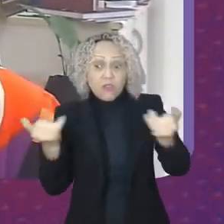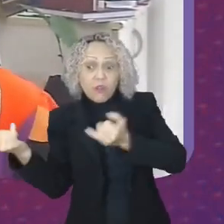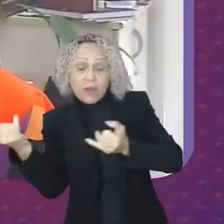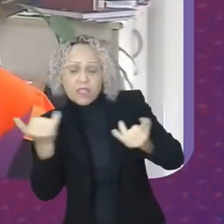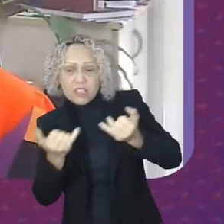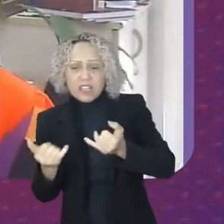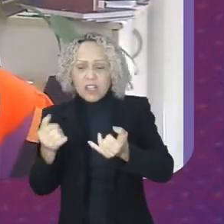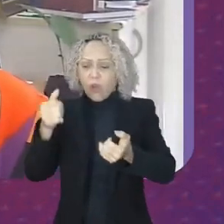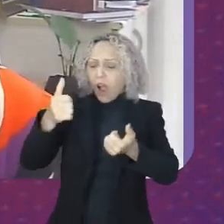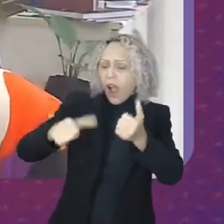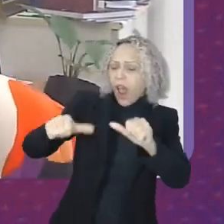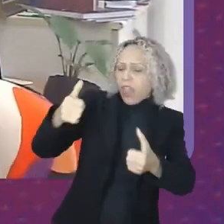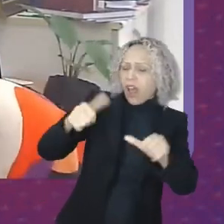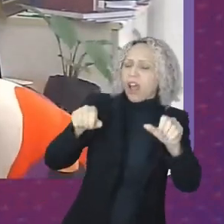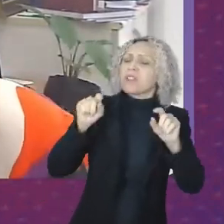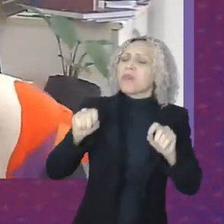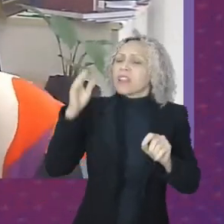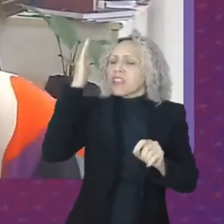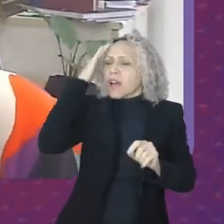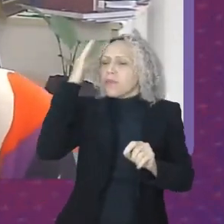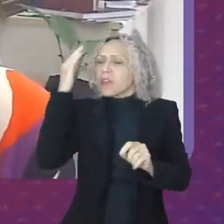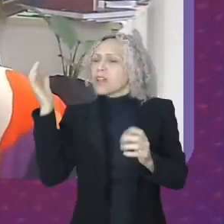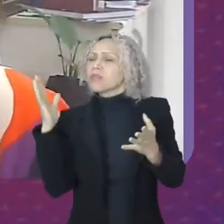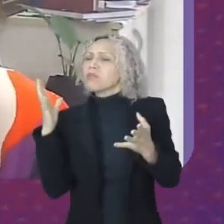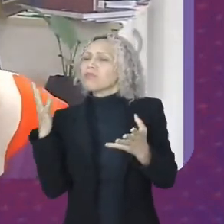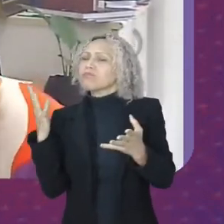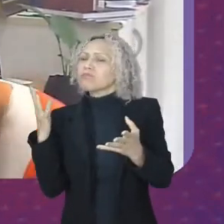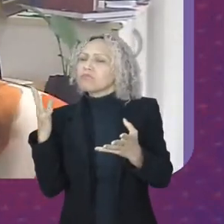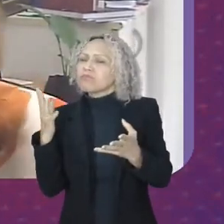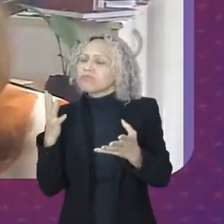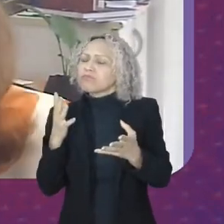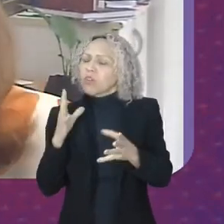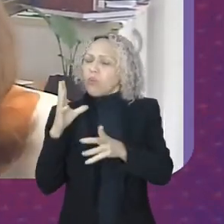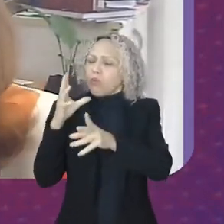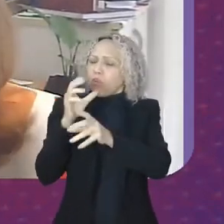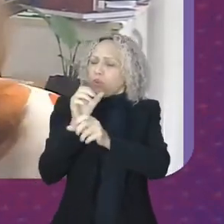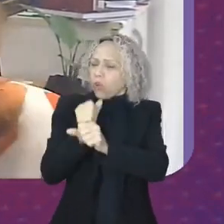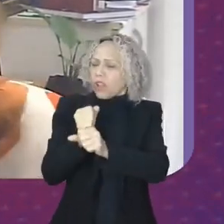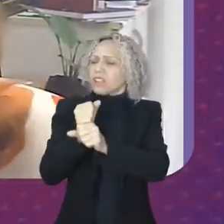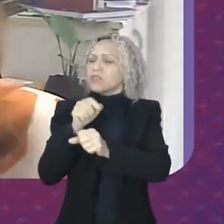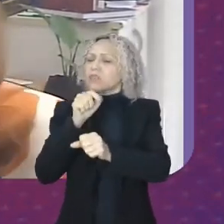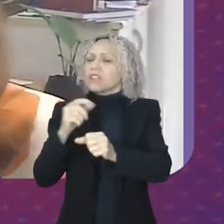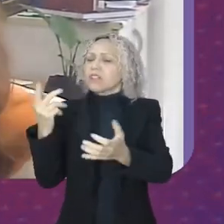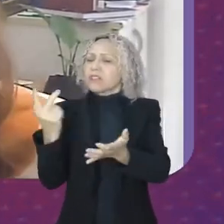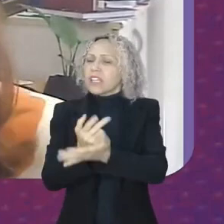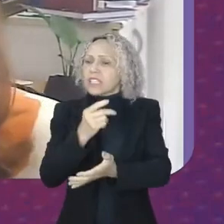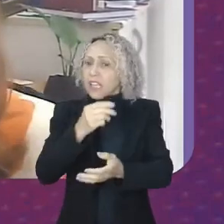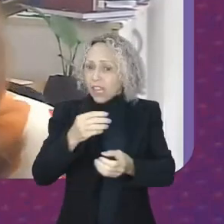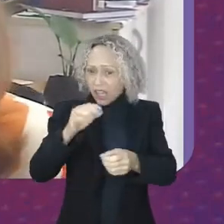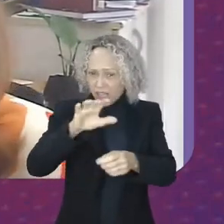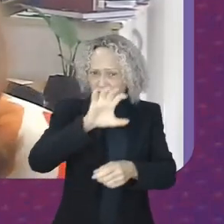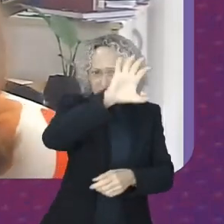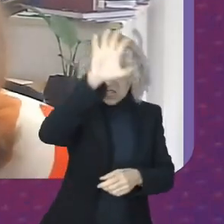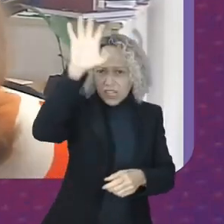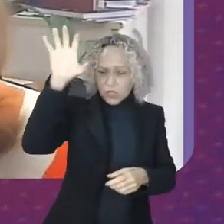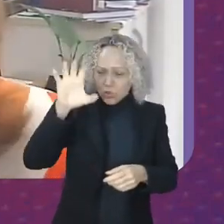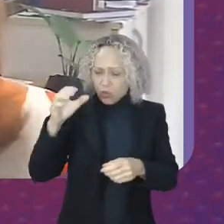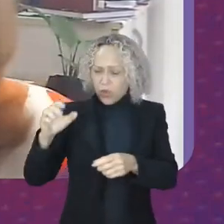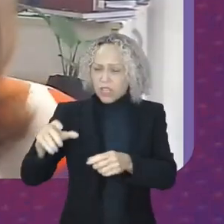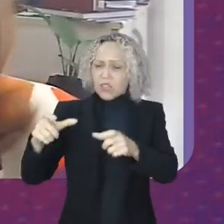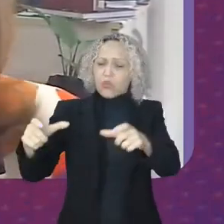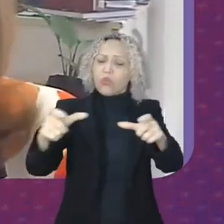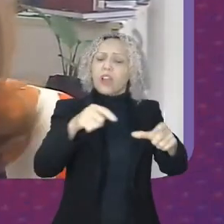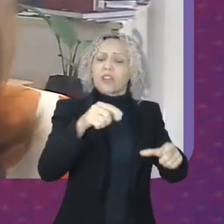olhar os seus dados da sua região e poder propor política para as mulheres. Um segundo espaço é que a gente